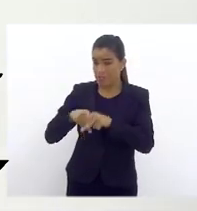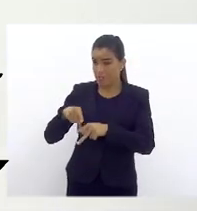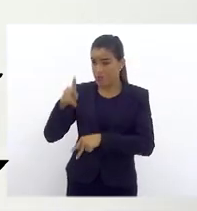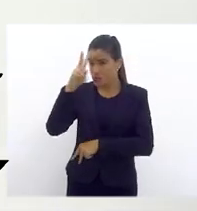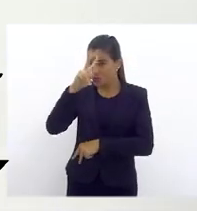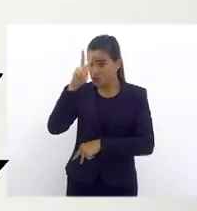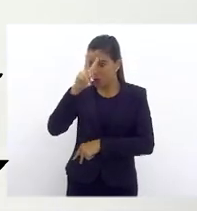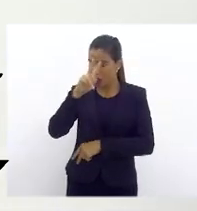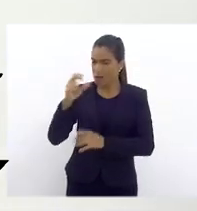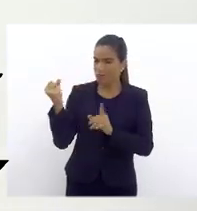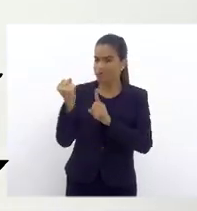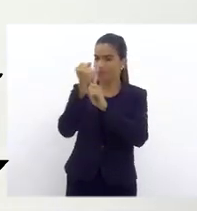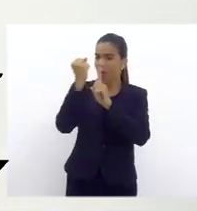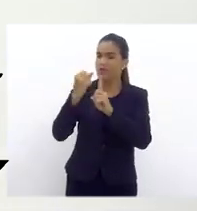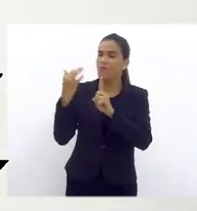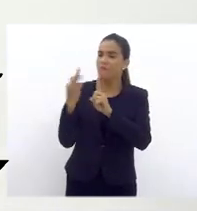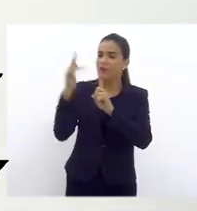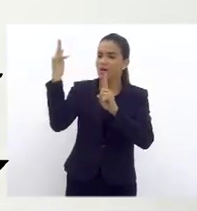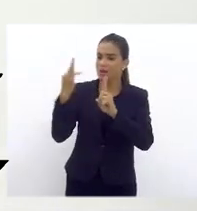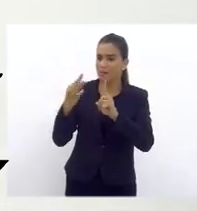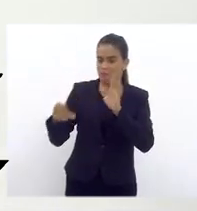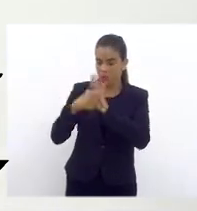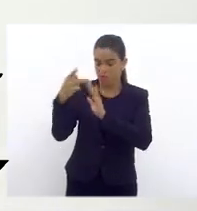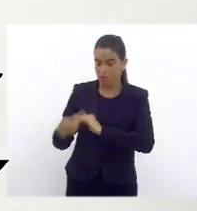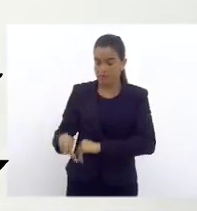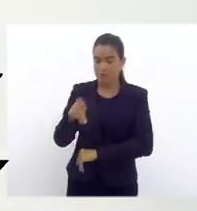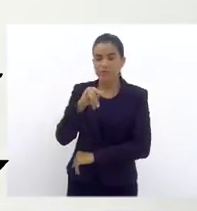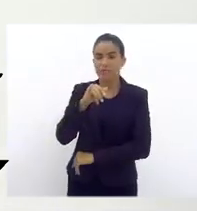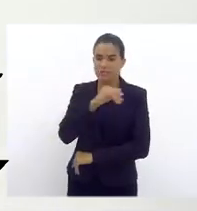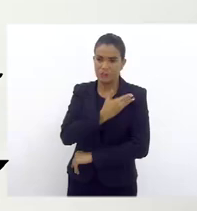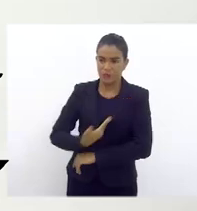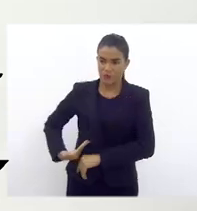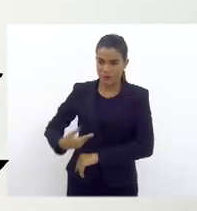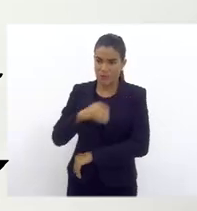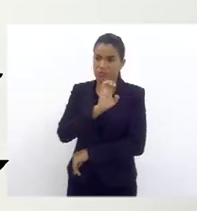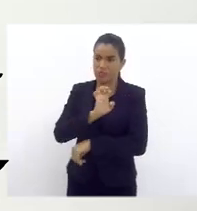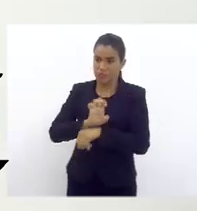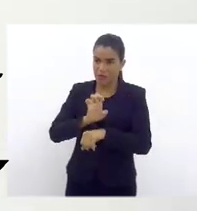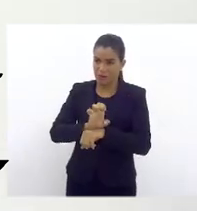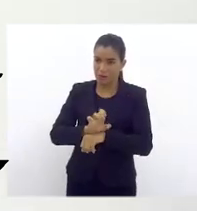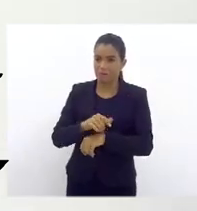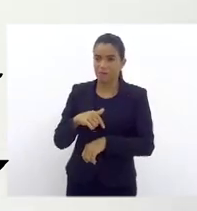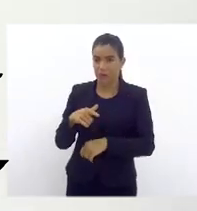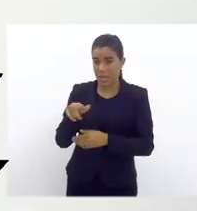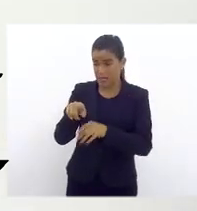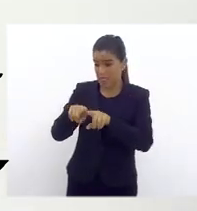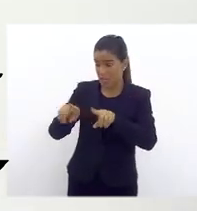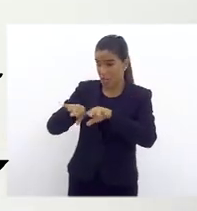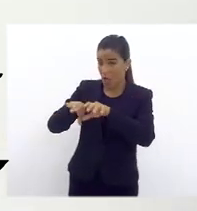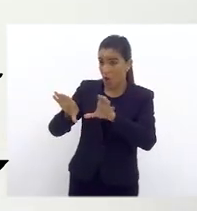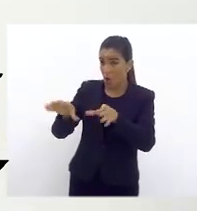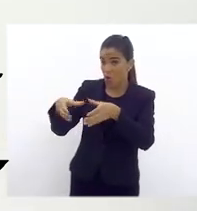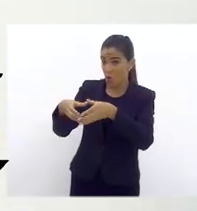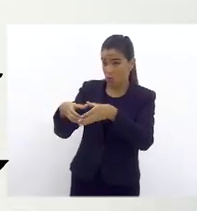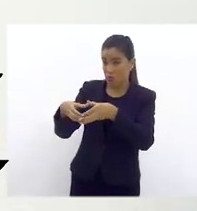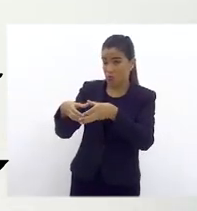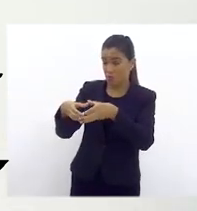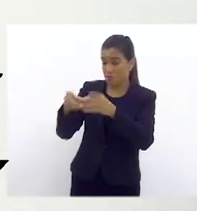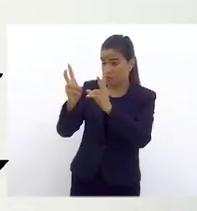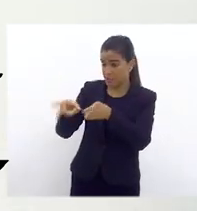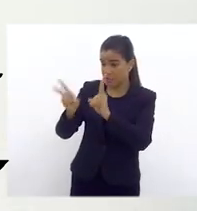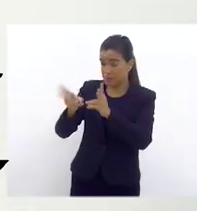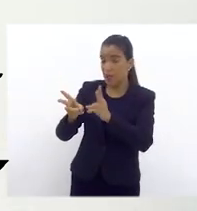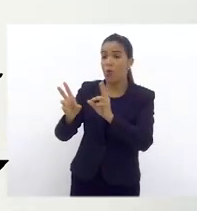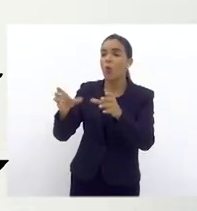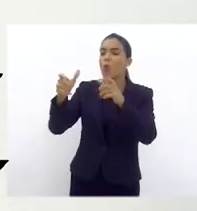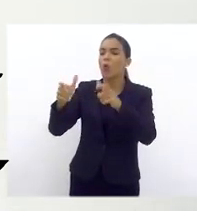são feridas por esse Estado então para mim eu acho que como encaminhamento a gente pode deixar que essa comissão ela precisa ser consolidada como um canal de